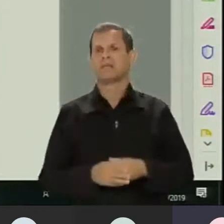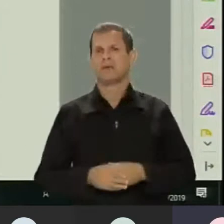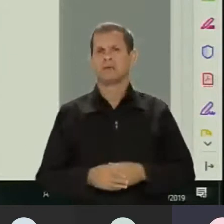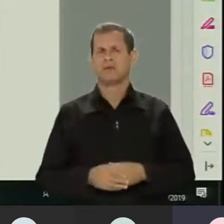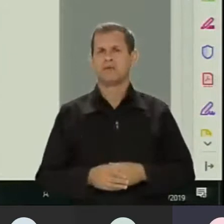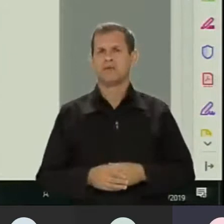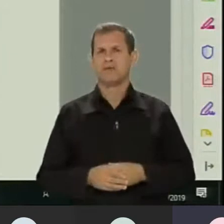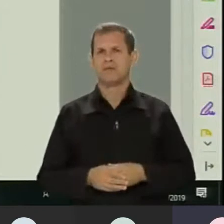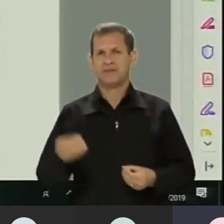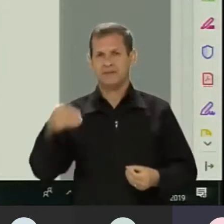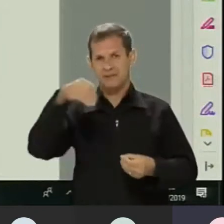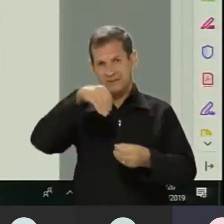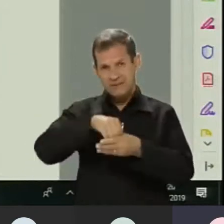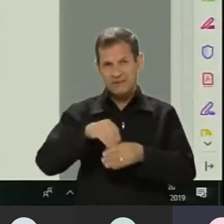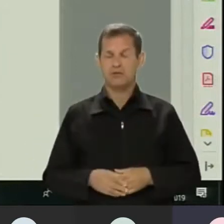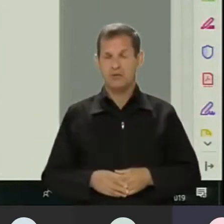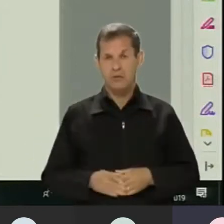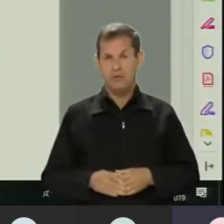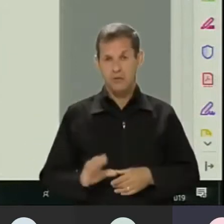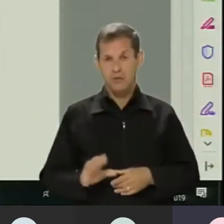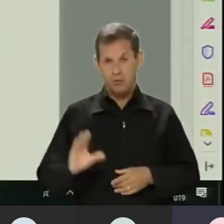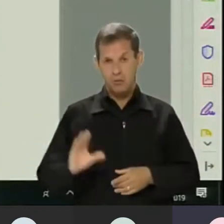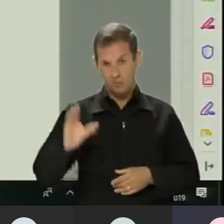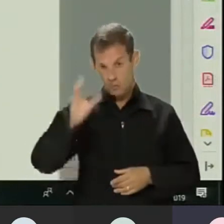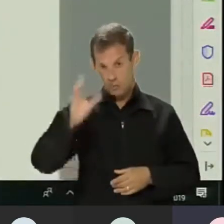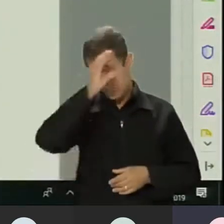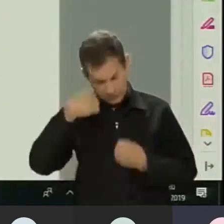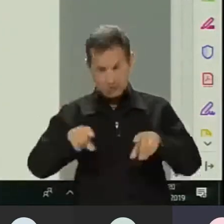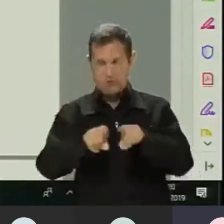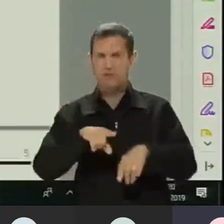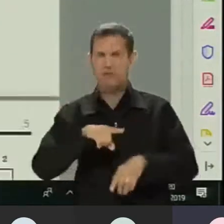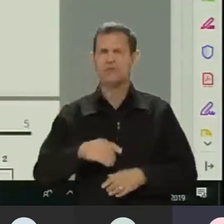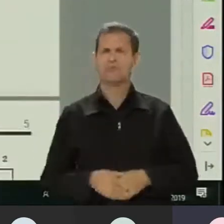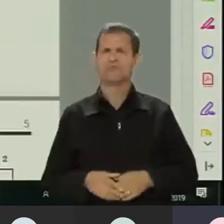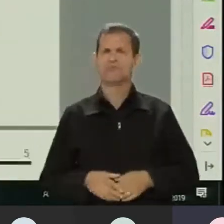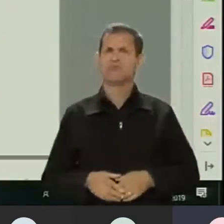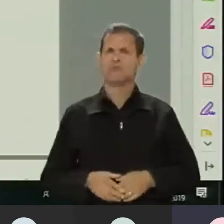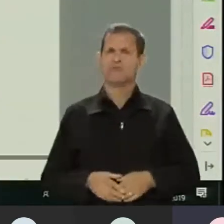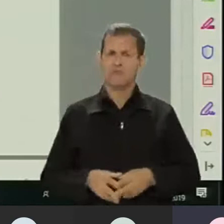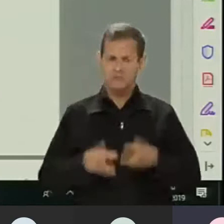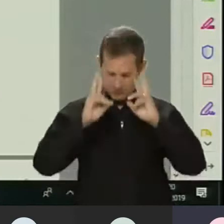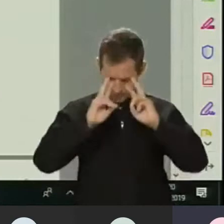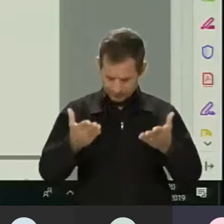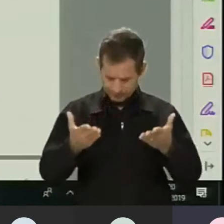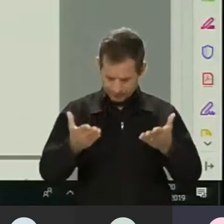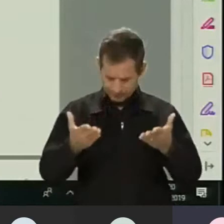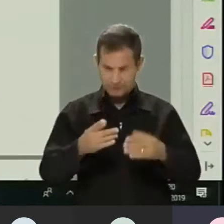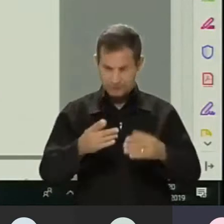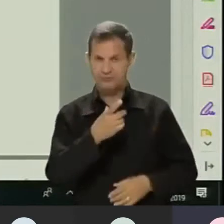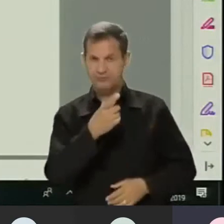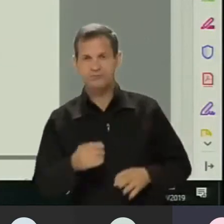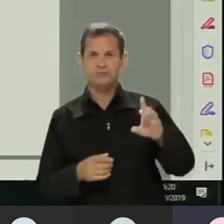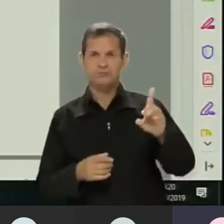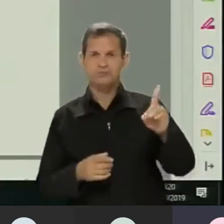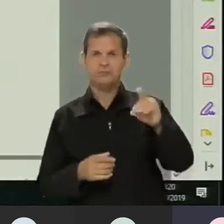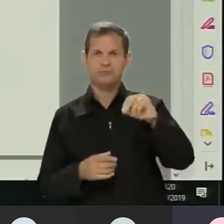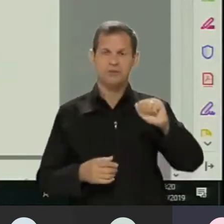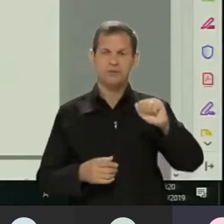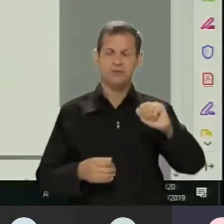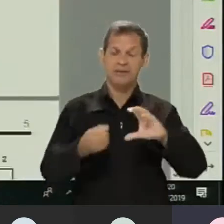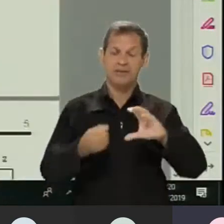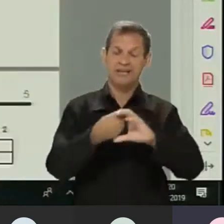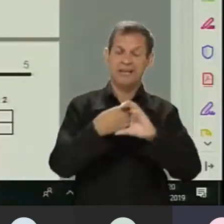precisa para a parte interna, para o usuário. E aqui a gente vai dando segmento, a gente consegue observar que cada zona vai ter